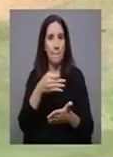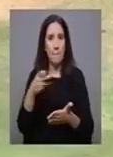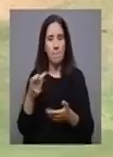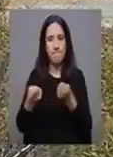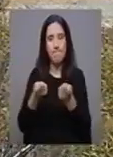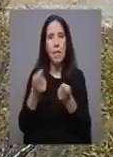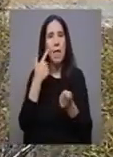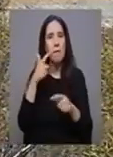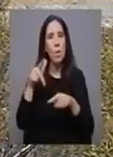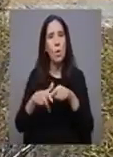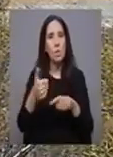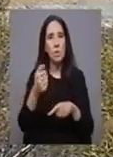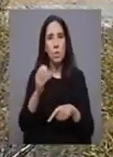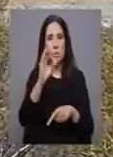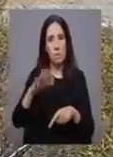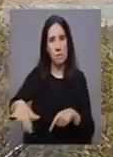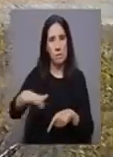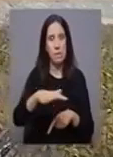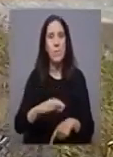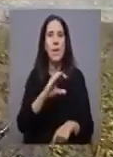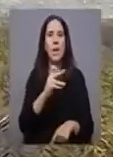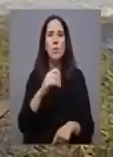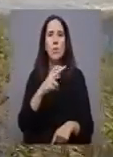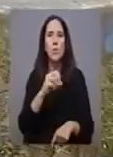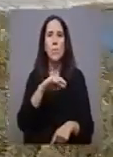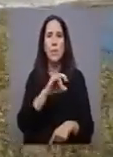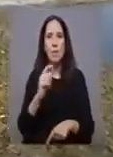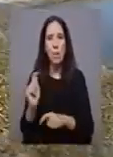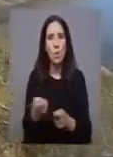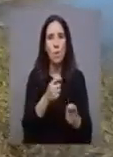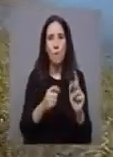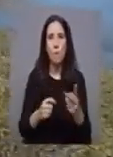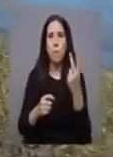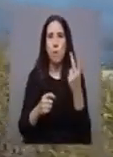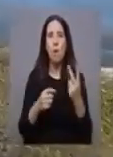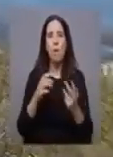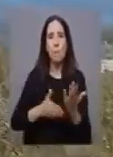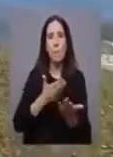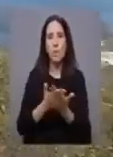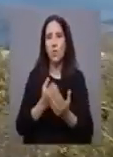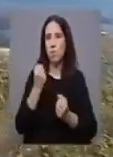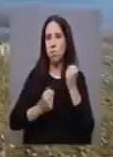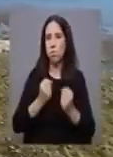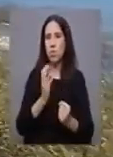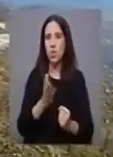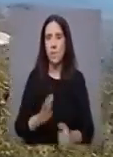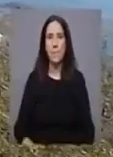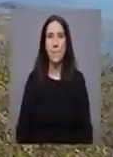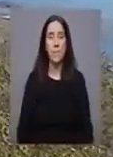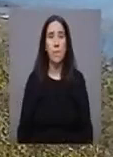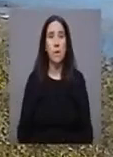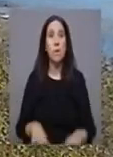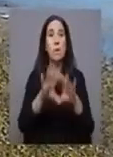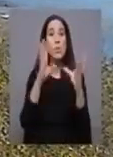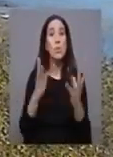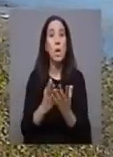de 50% neste setor. Em Castro Maria, onde há 2 campos de golfe, a proposta já foi contestada. No quadro geral, aquilo que a